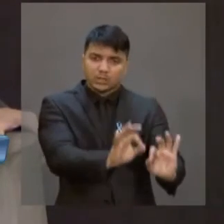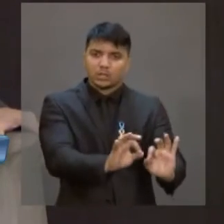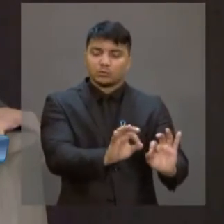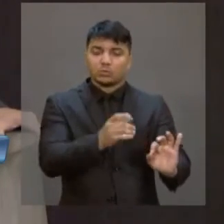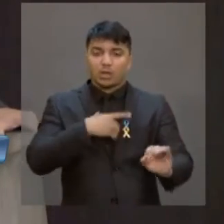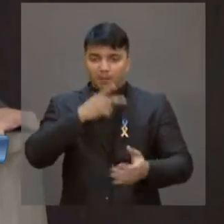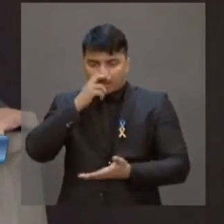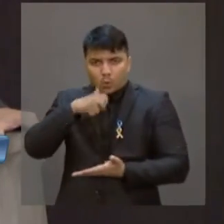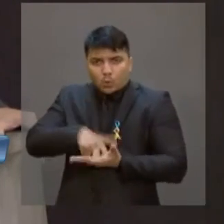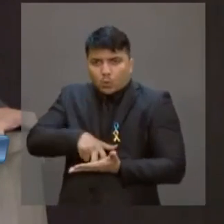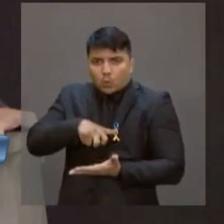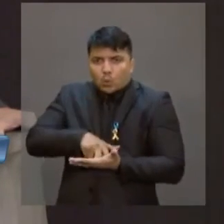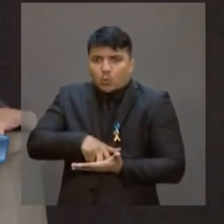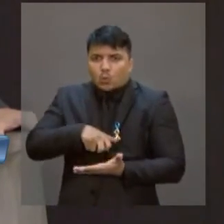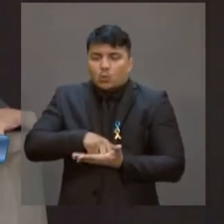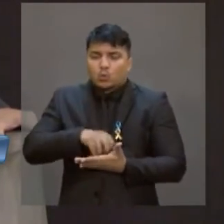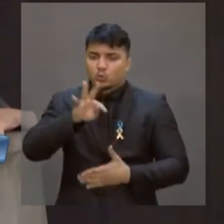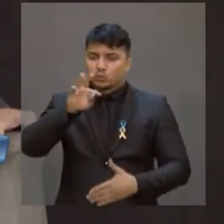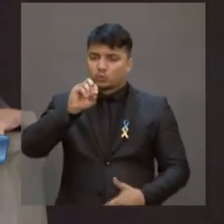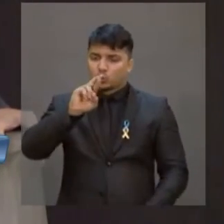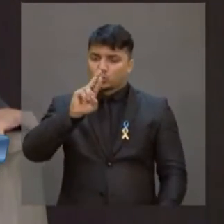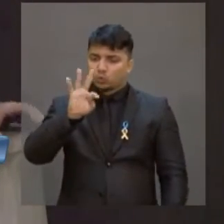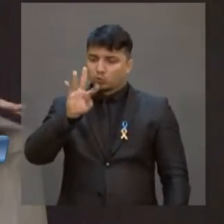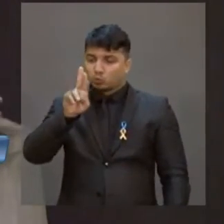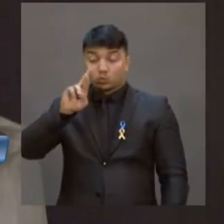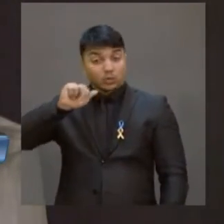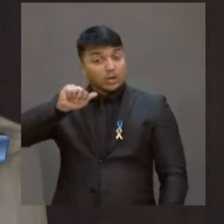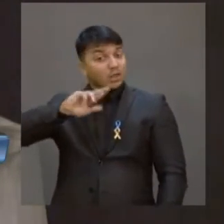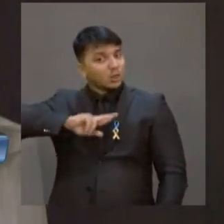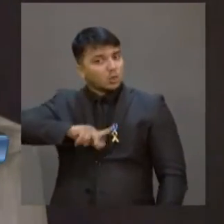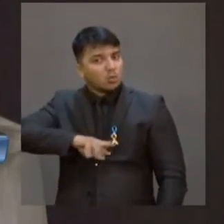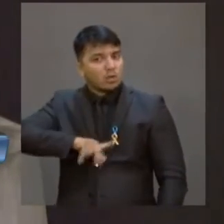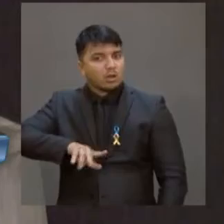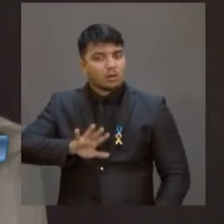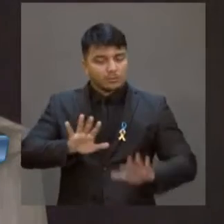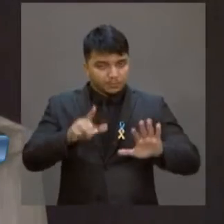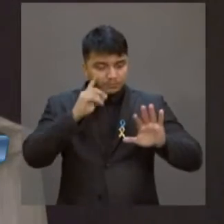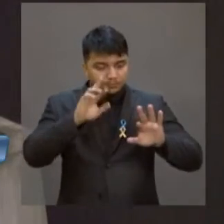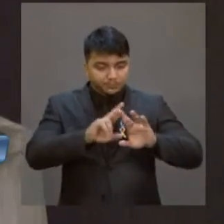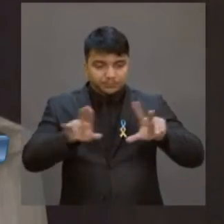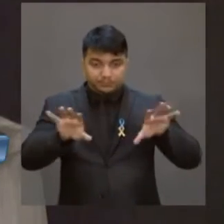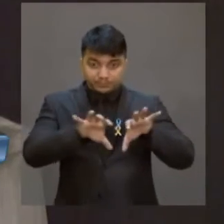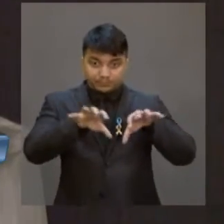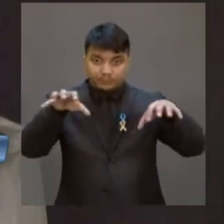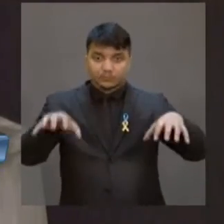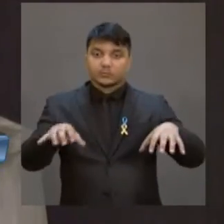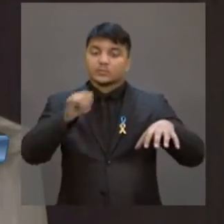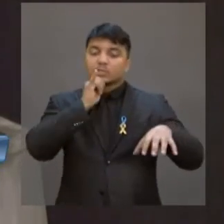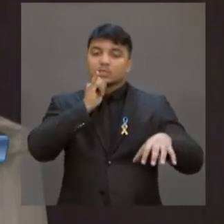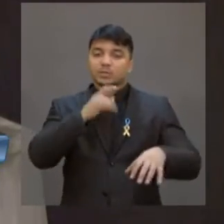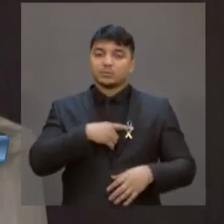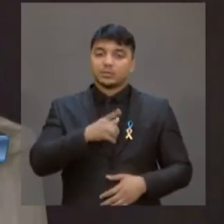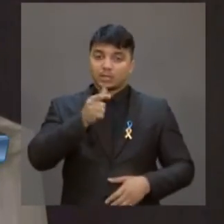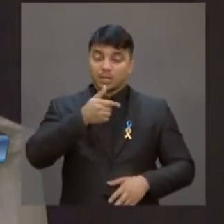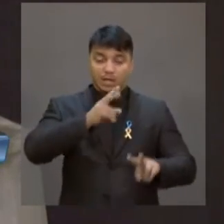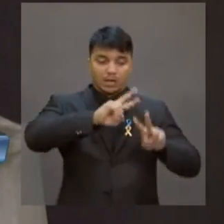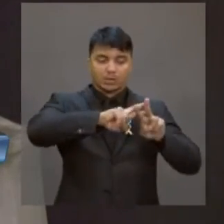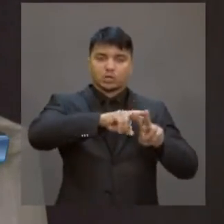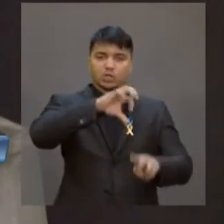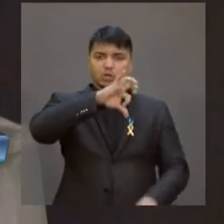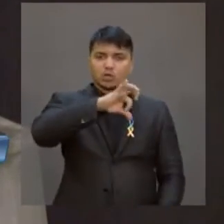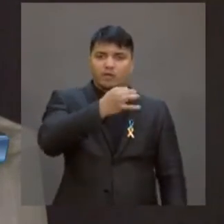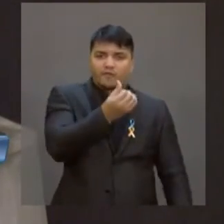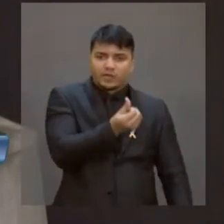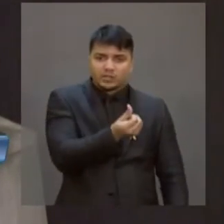ação ou por omissão do Estado. Vou dar um exemplo. O fechamento de 96 cadeias, que obviamente